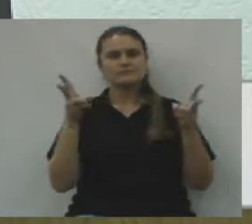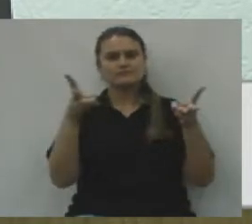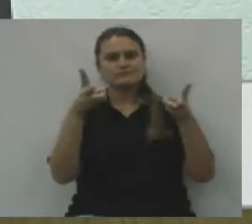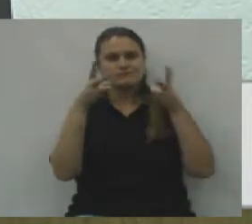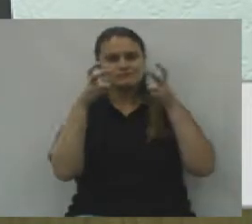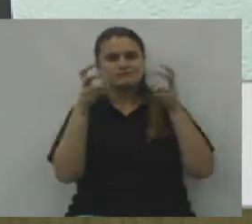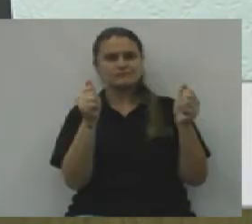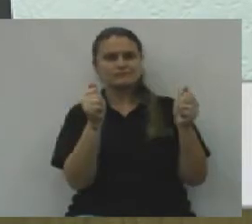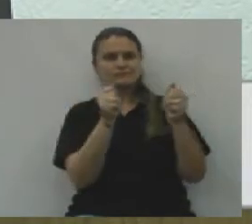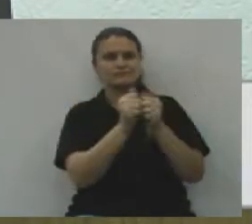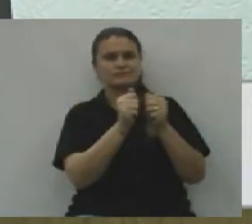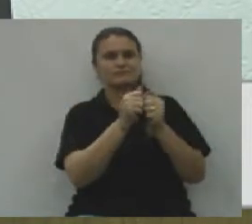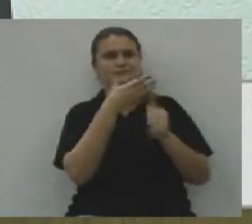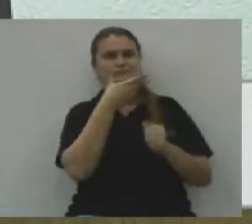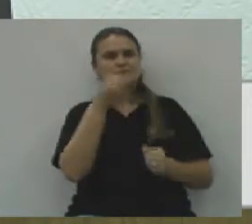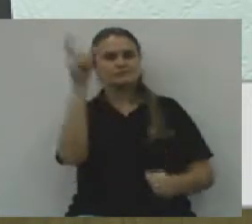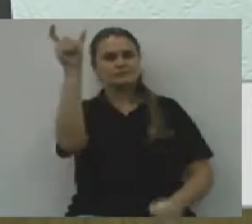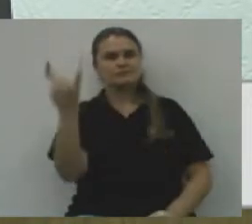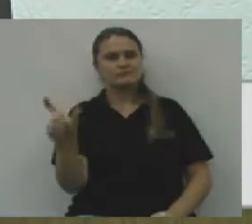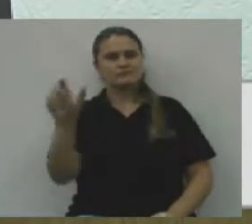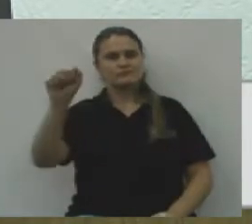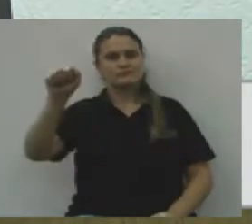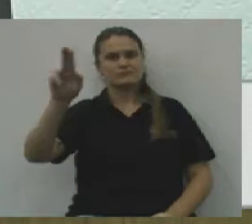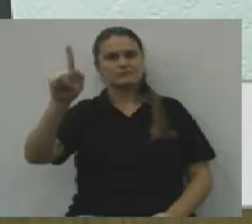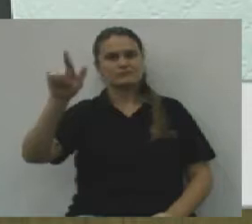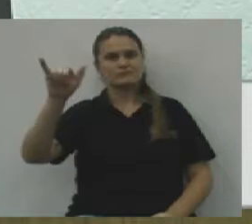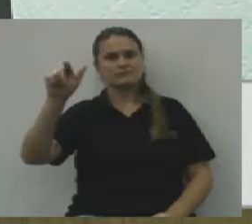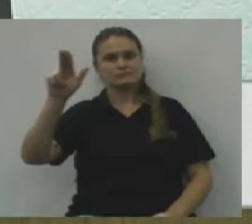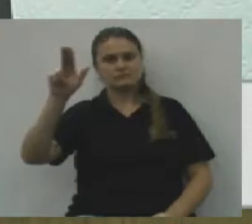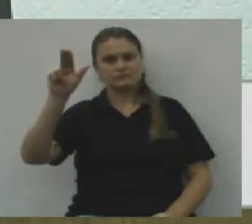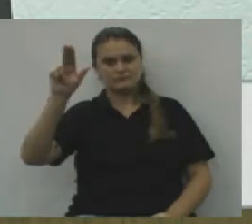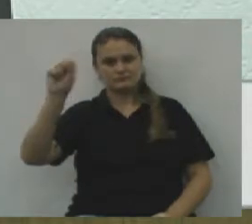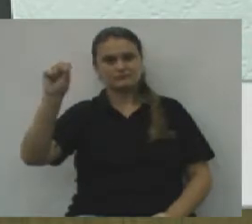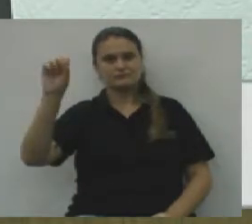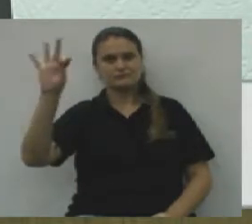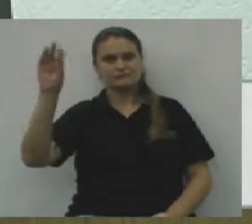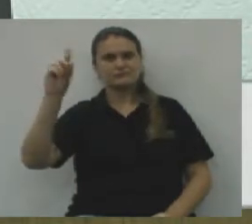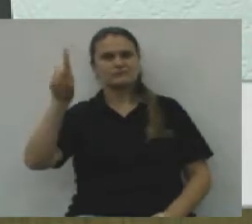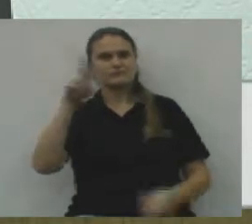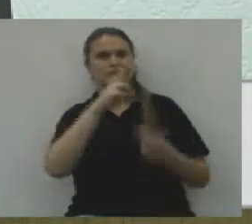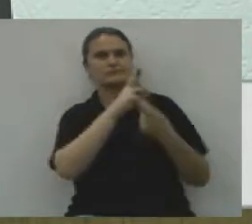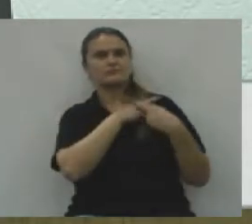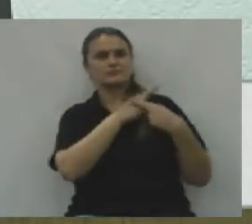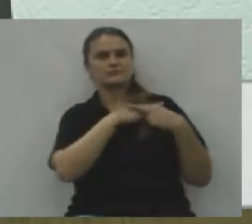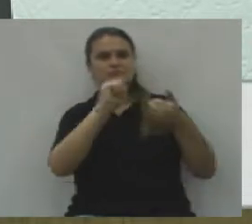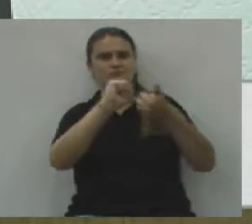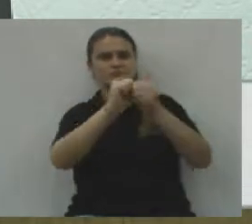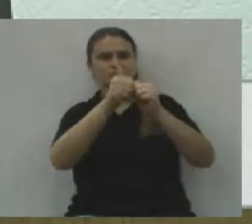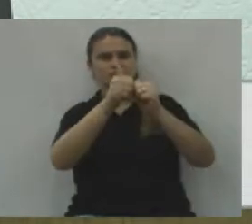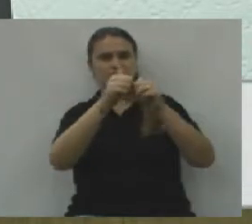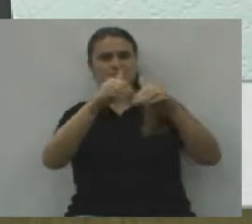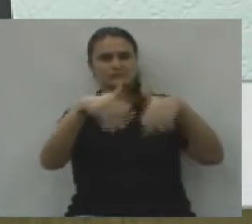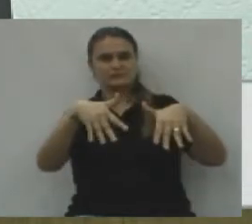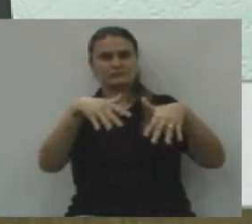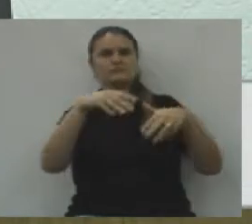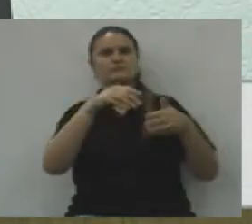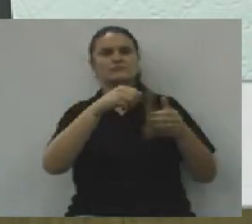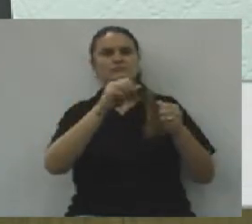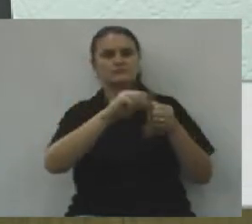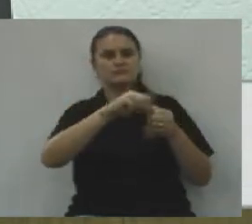junto ao senhor Augusto Muck, responsável pelo departamento que realiza a pintura das faixas